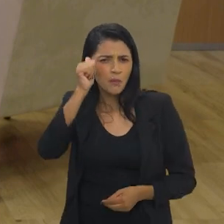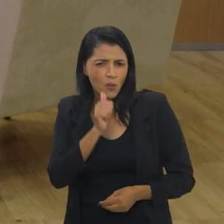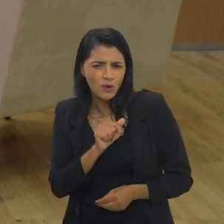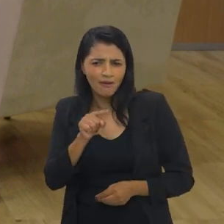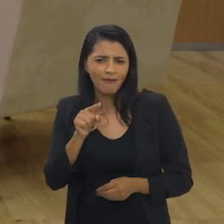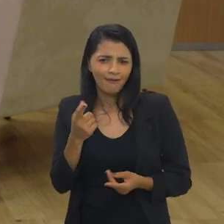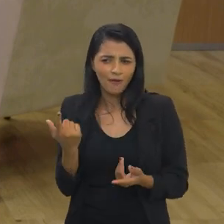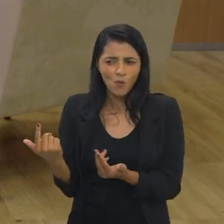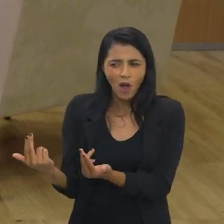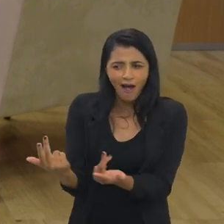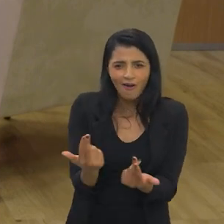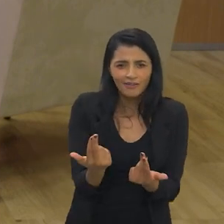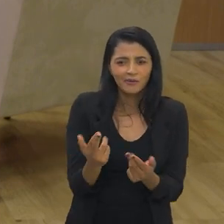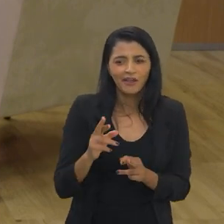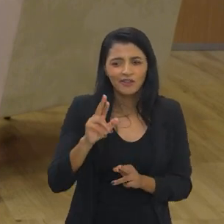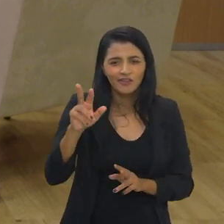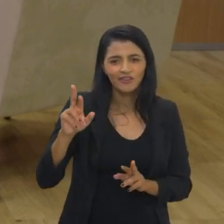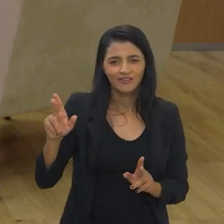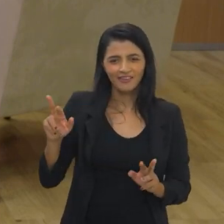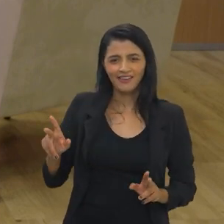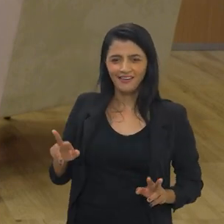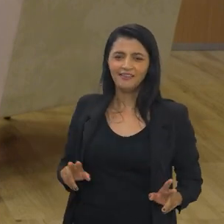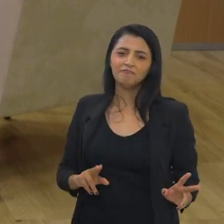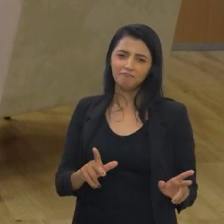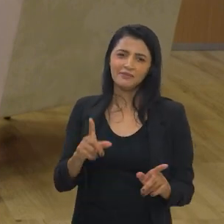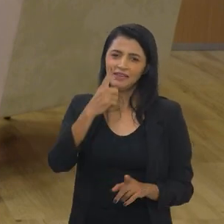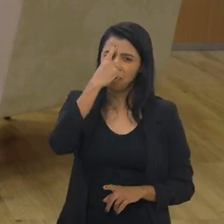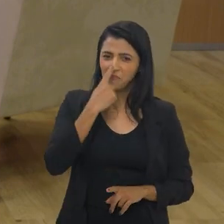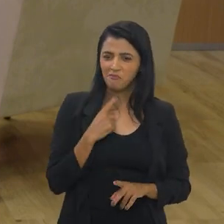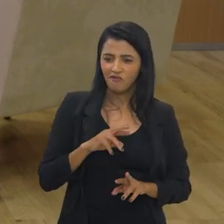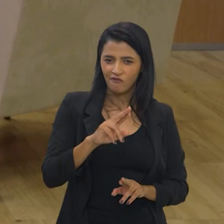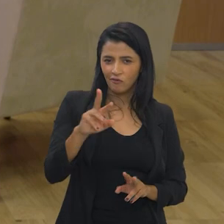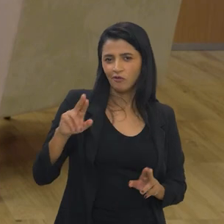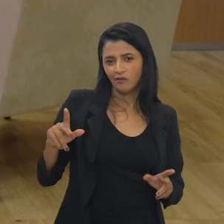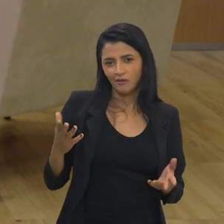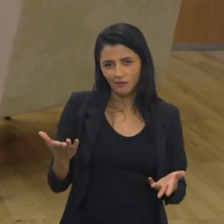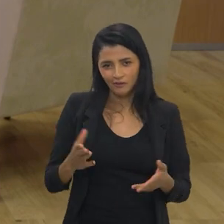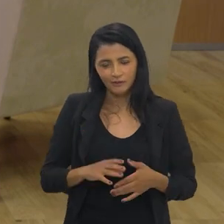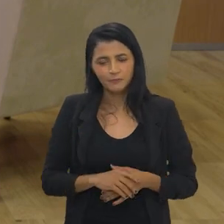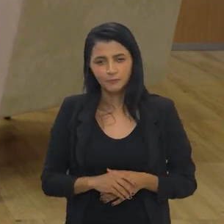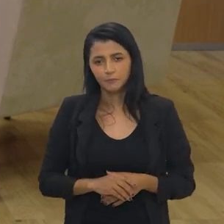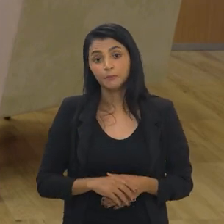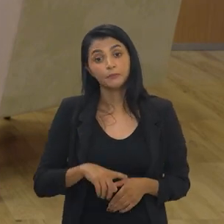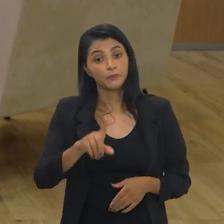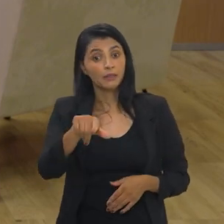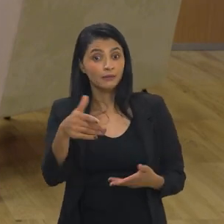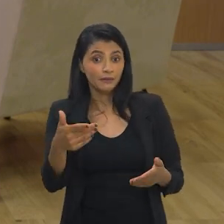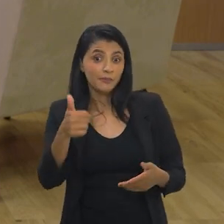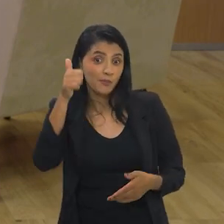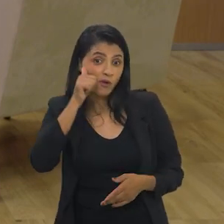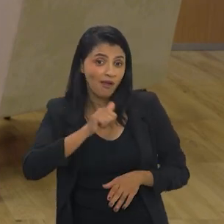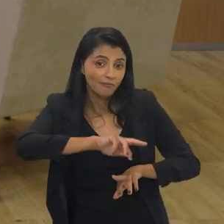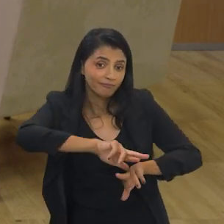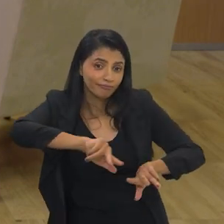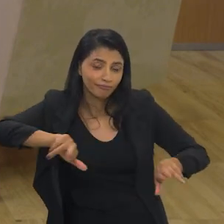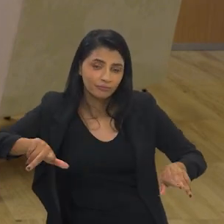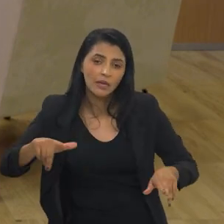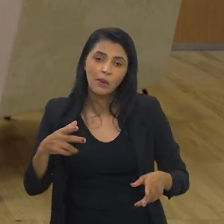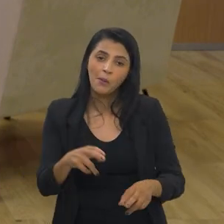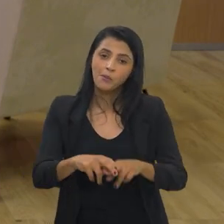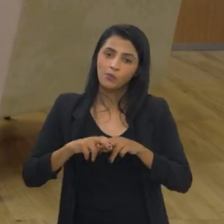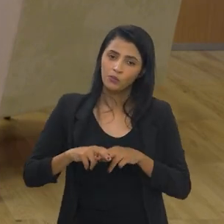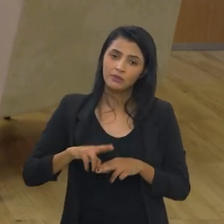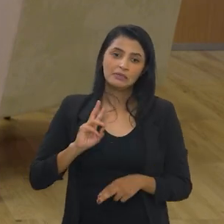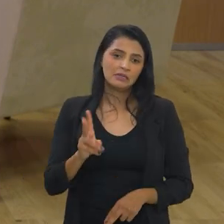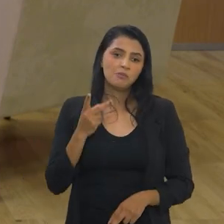que as mulheres não são também um público homogêneo né existem diferentes tipos de mulheres no Brasil são